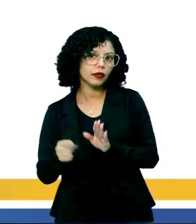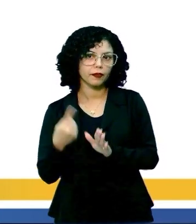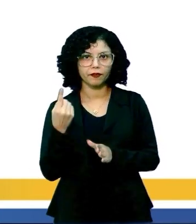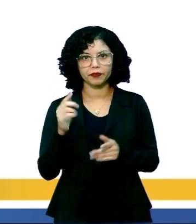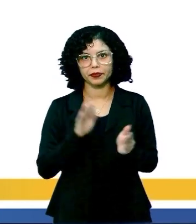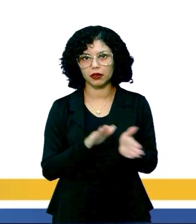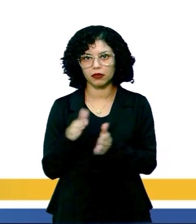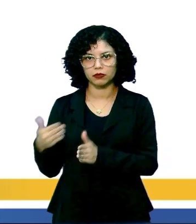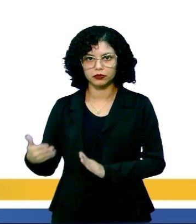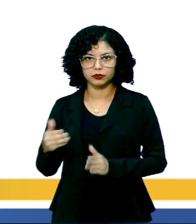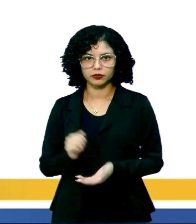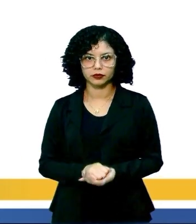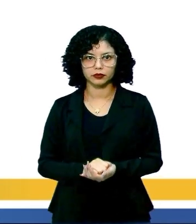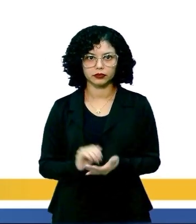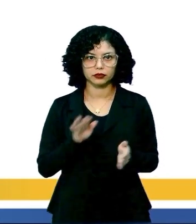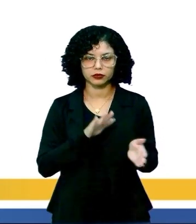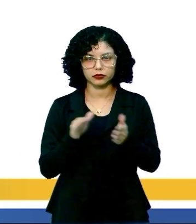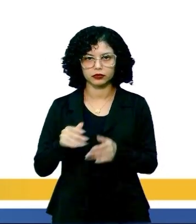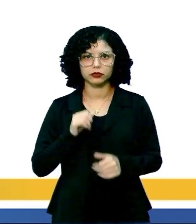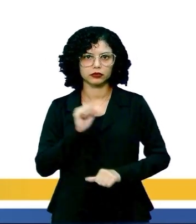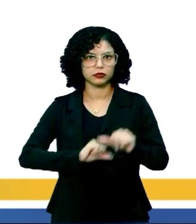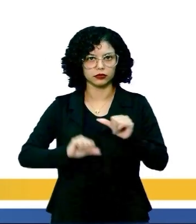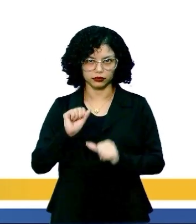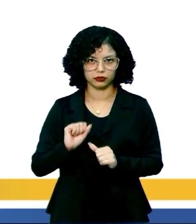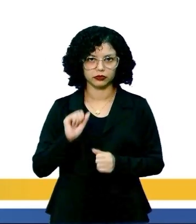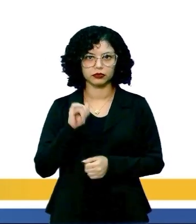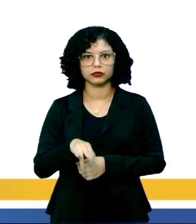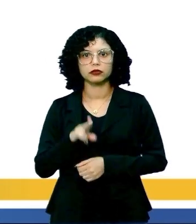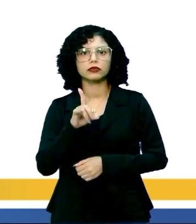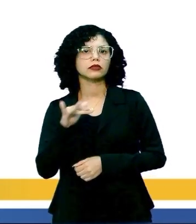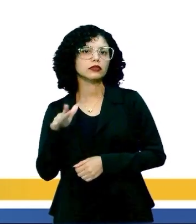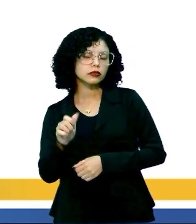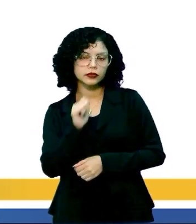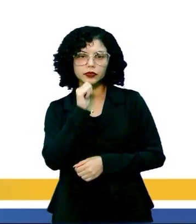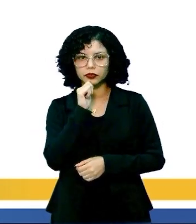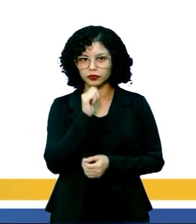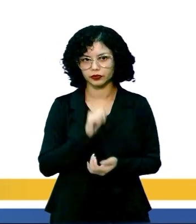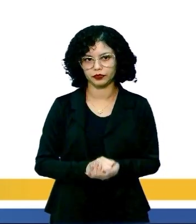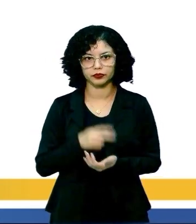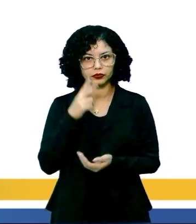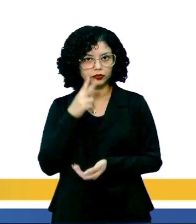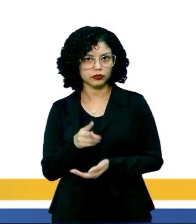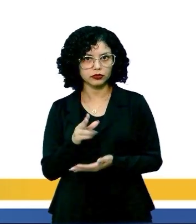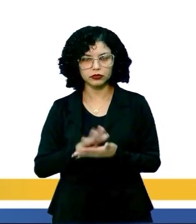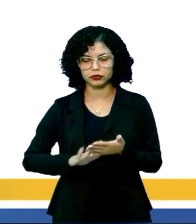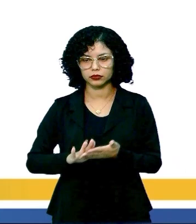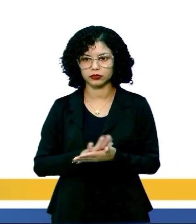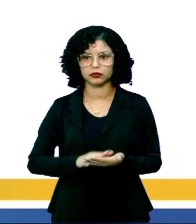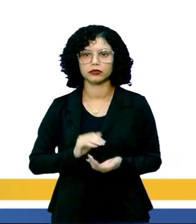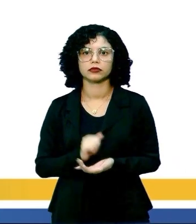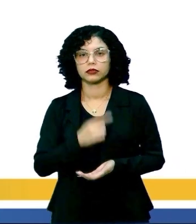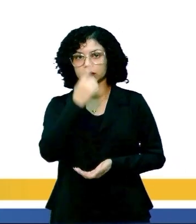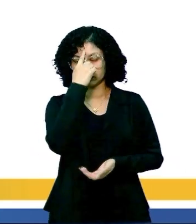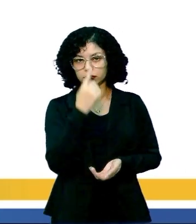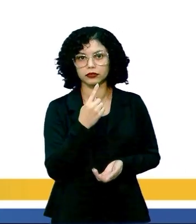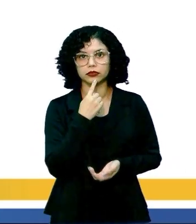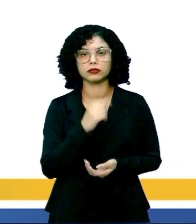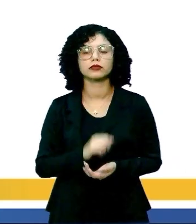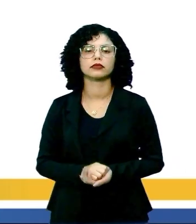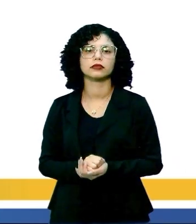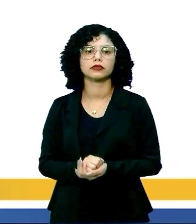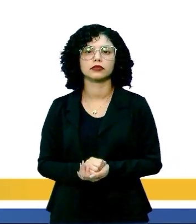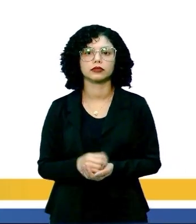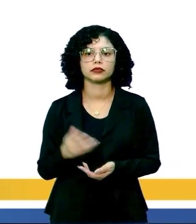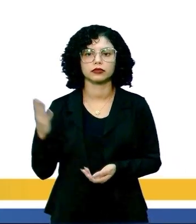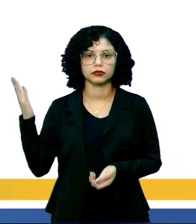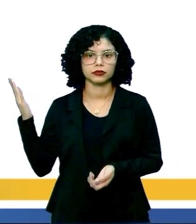sinta, parte de uma grande mudança, porque eles não participaram, não foram consultados. Aí na imagem central,